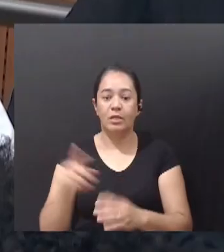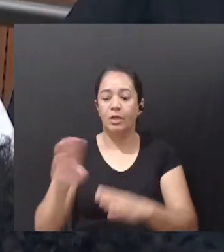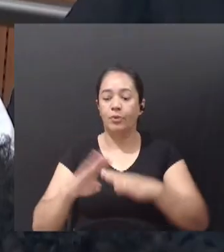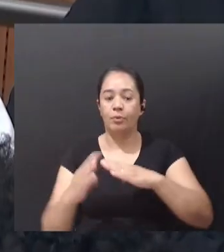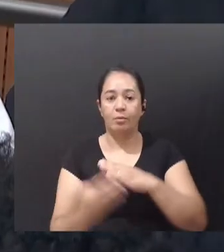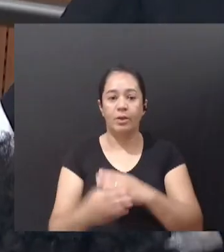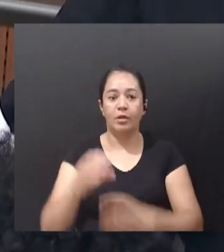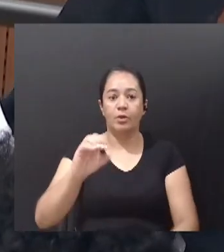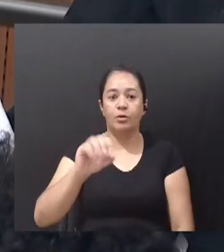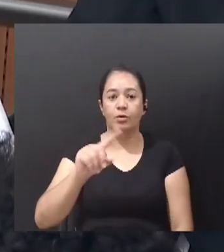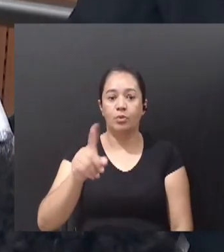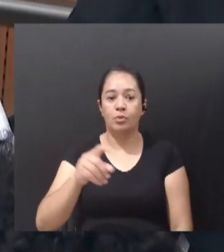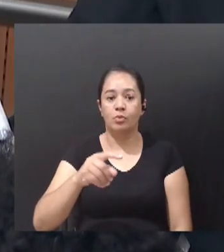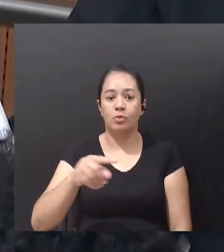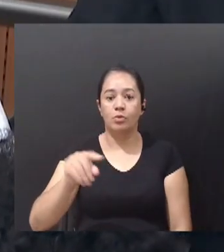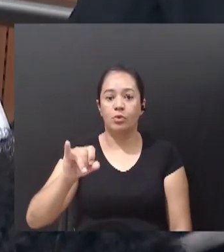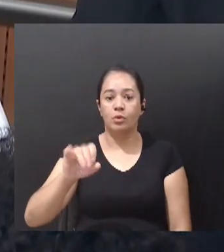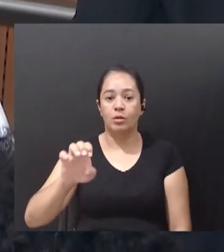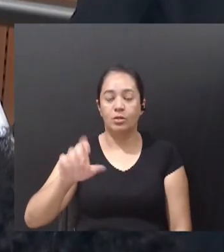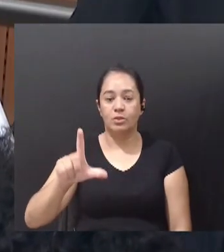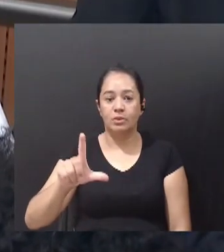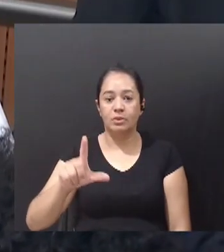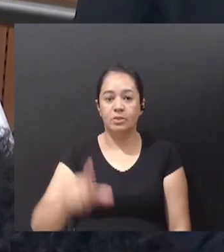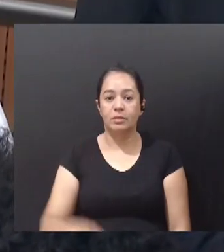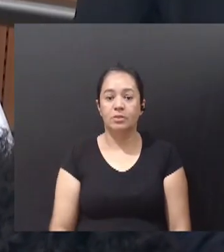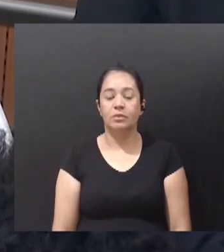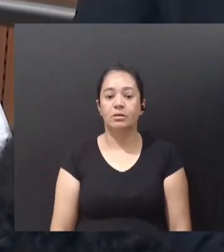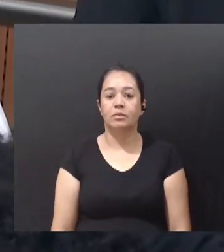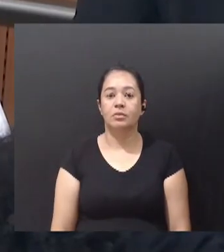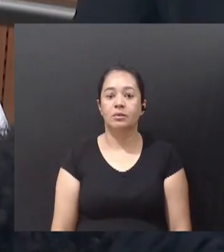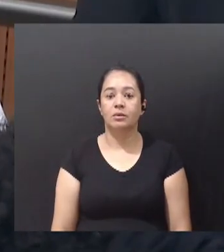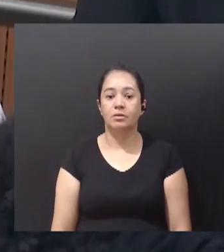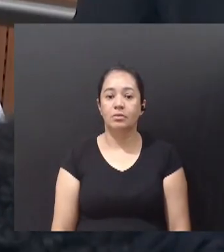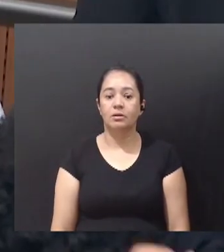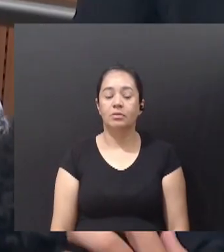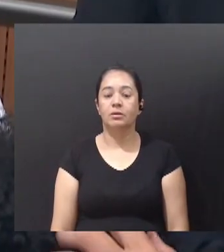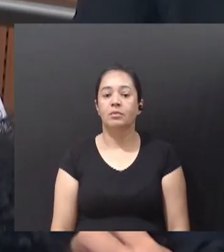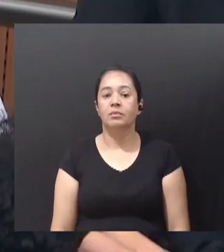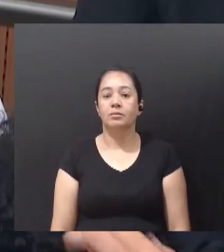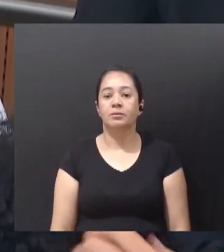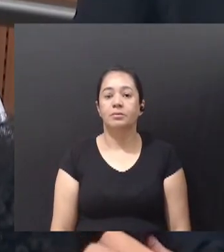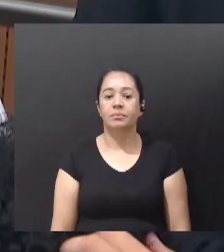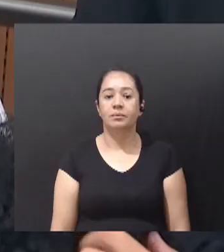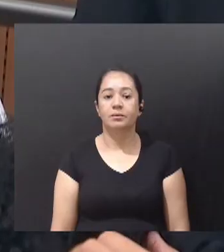quebrada do RB e da OM Gang, da OMG.